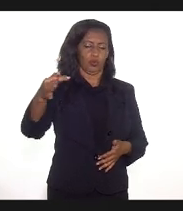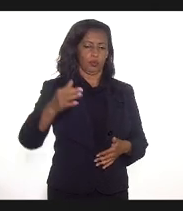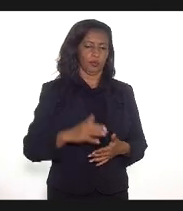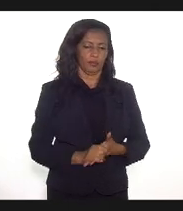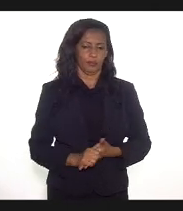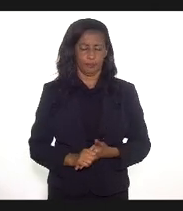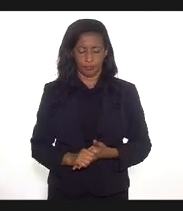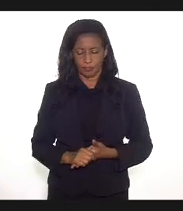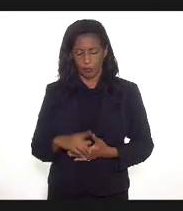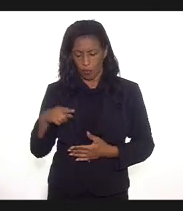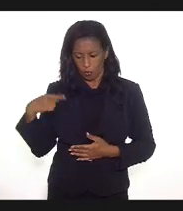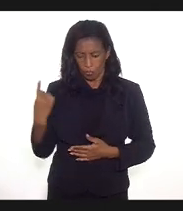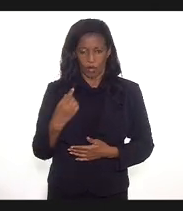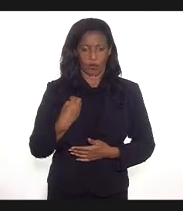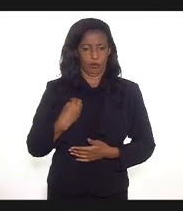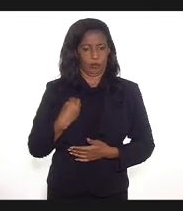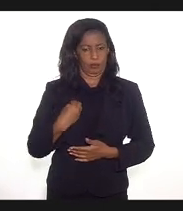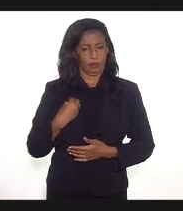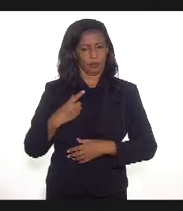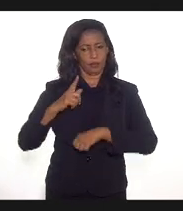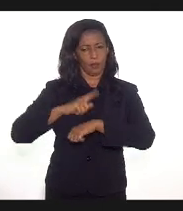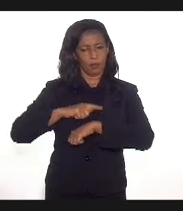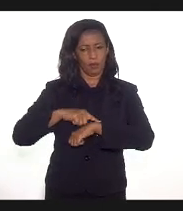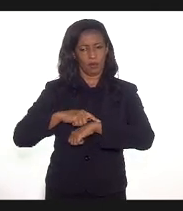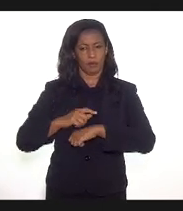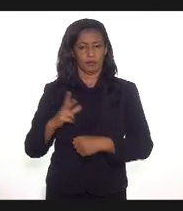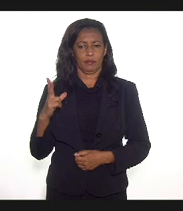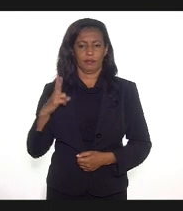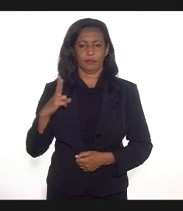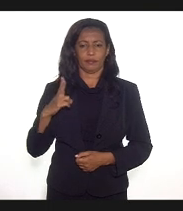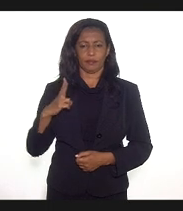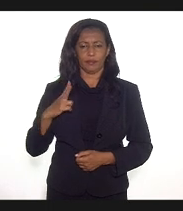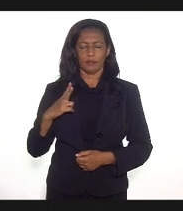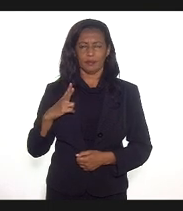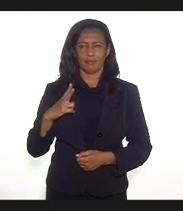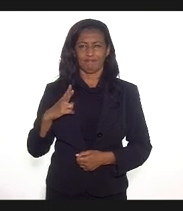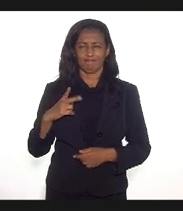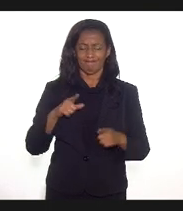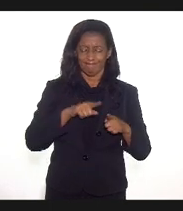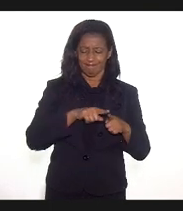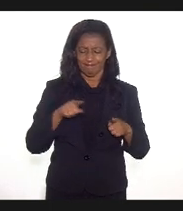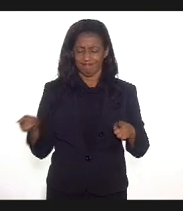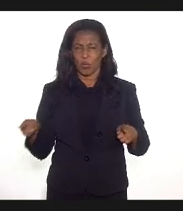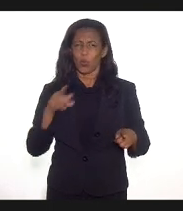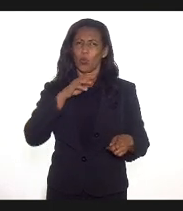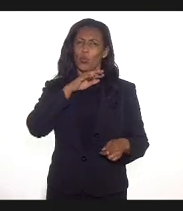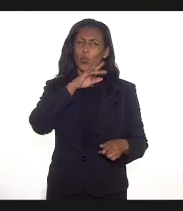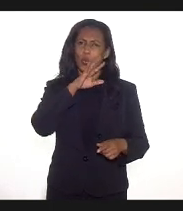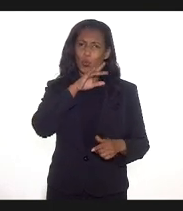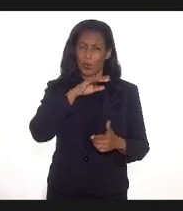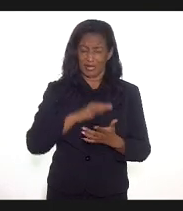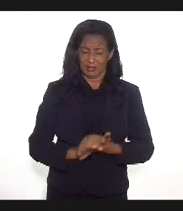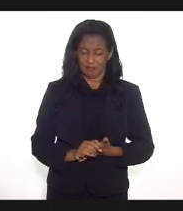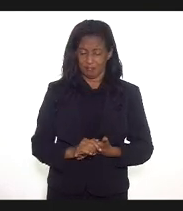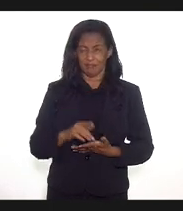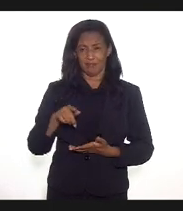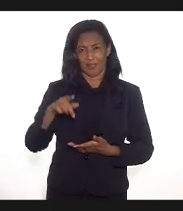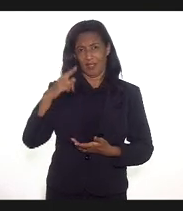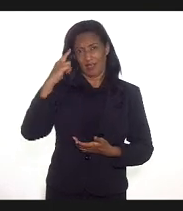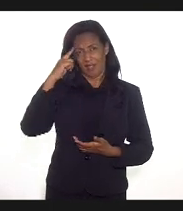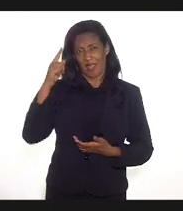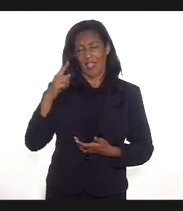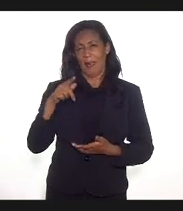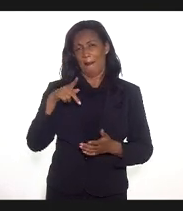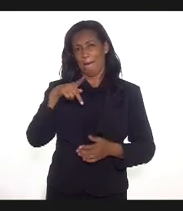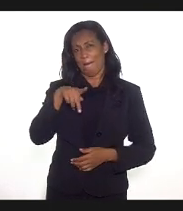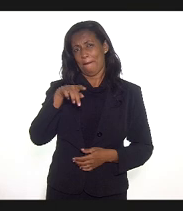vivemos um momento particularmente ruim no nosso país. Para vocês terem uma ideia, quer dizer, a PEC